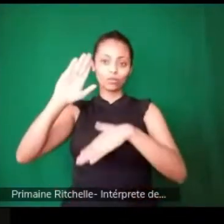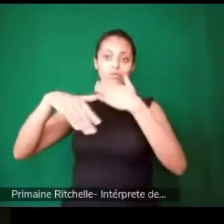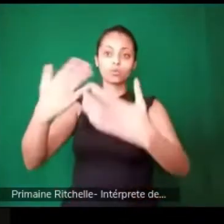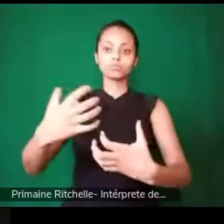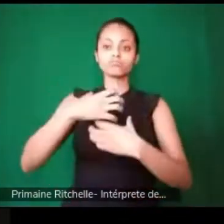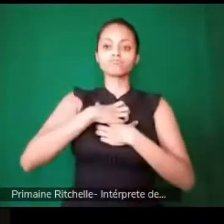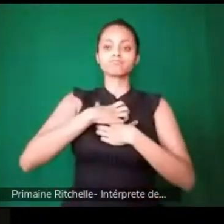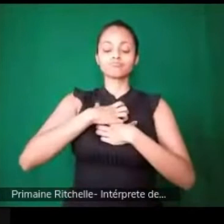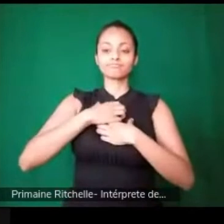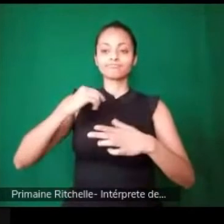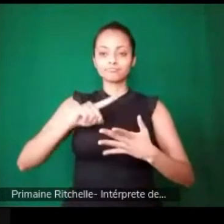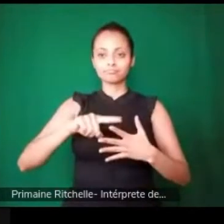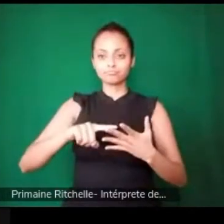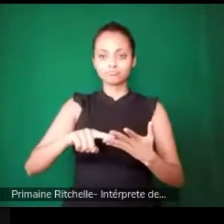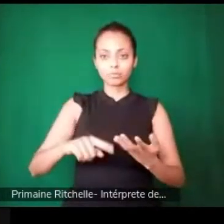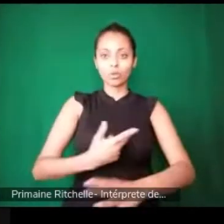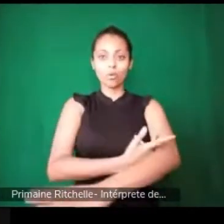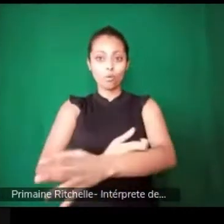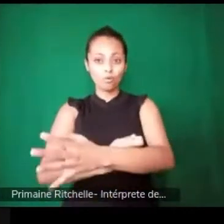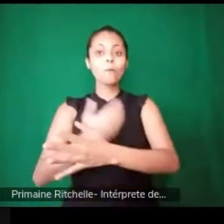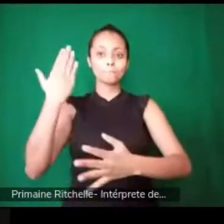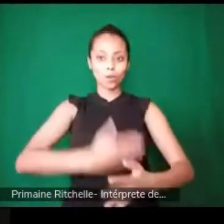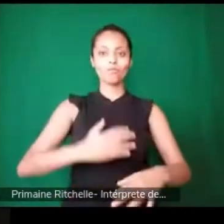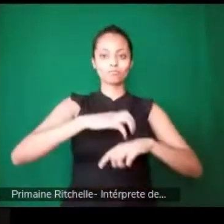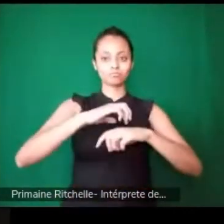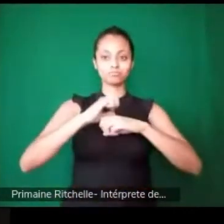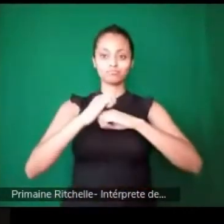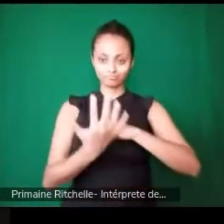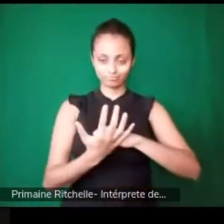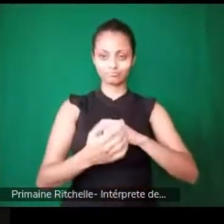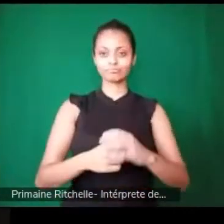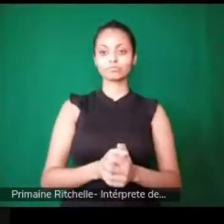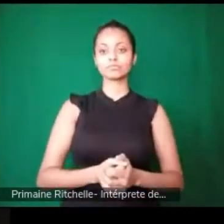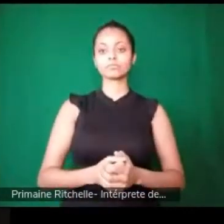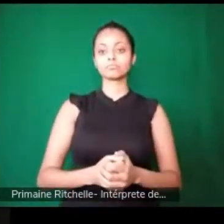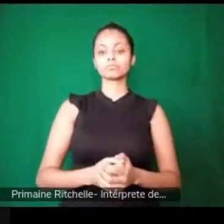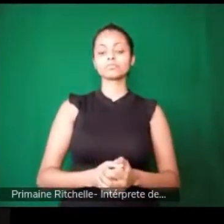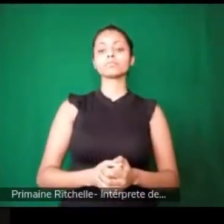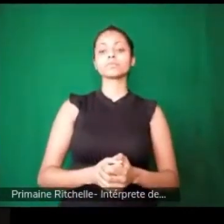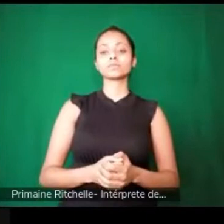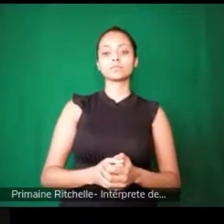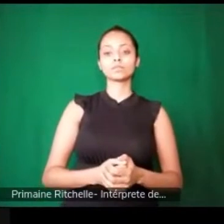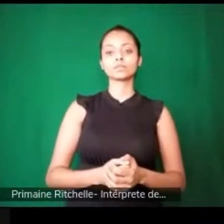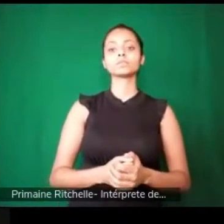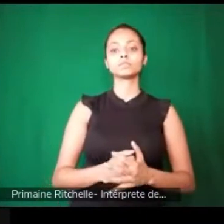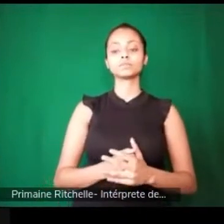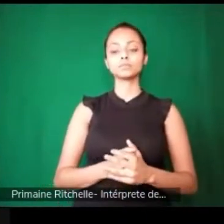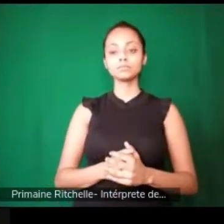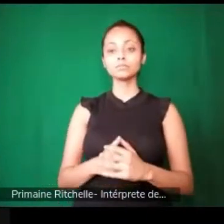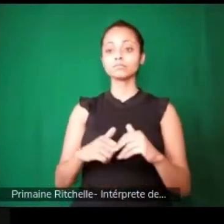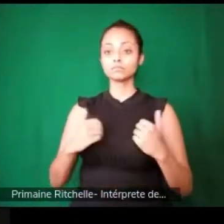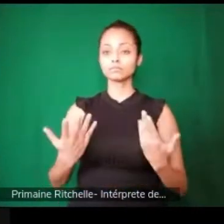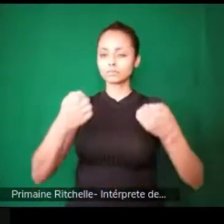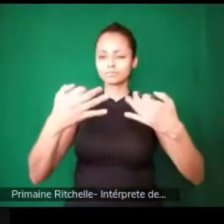exame de confirmação laboratorial, caso confirmado assintomático, em uma das situações. Então, eu vou explicar